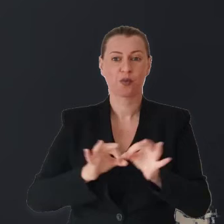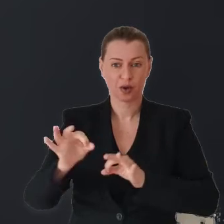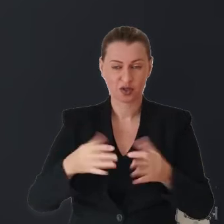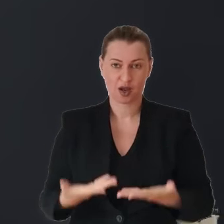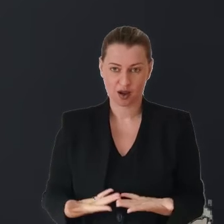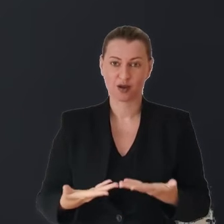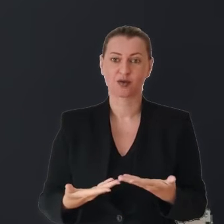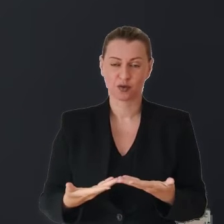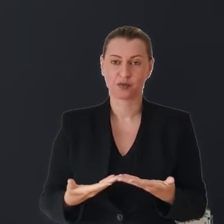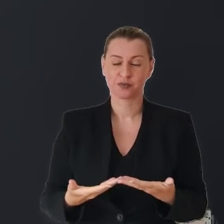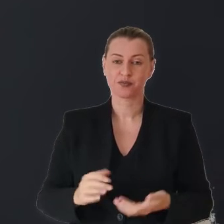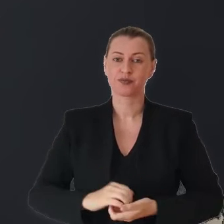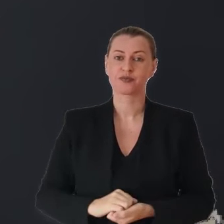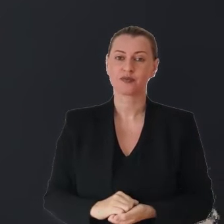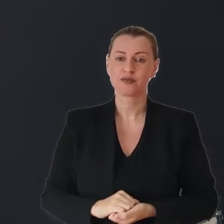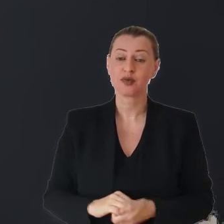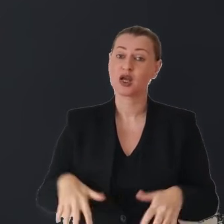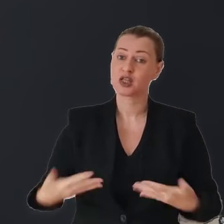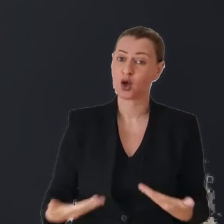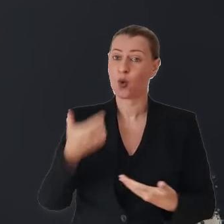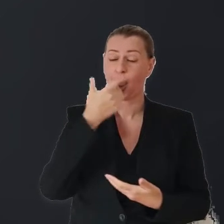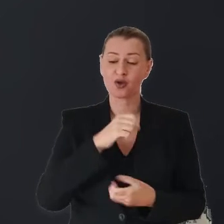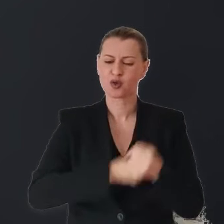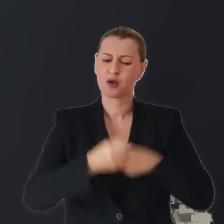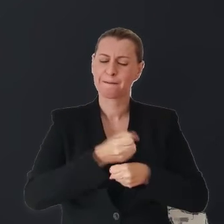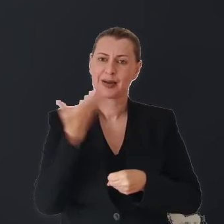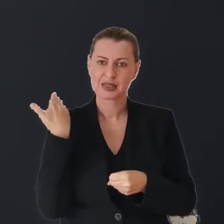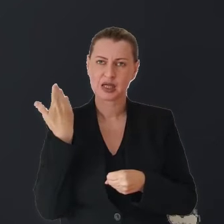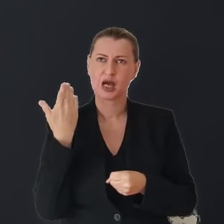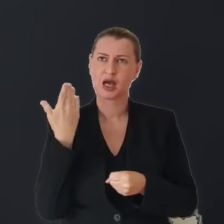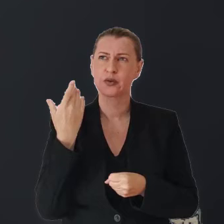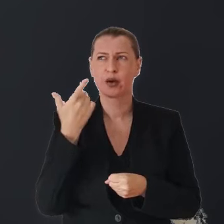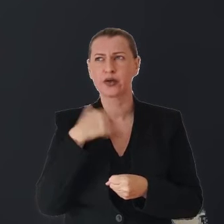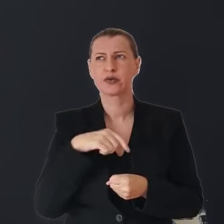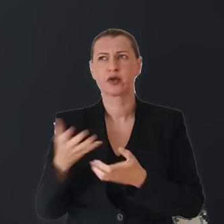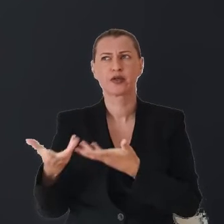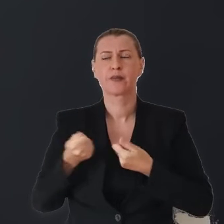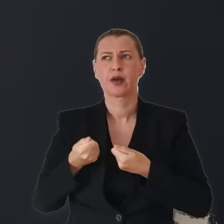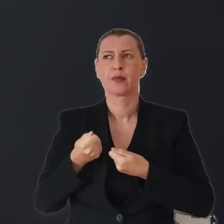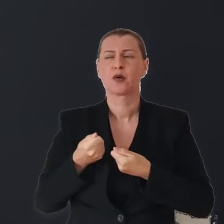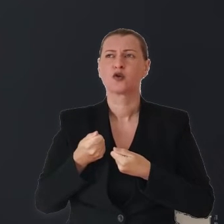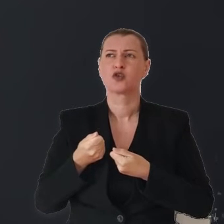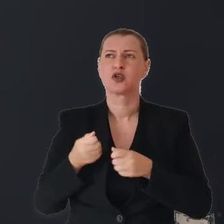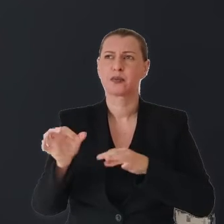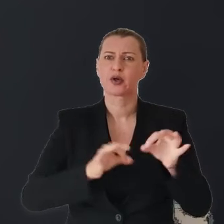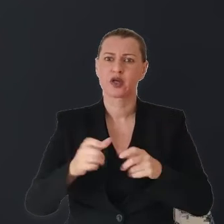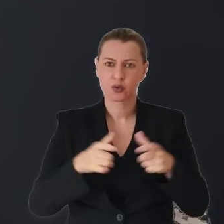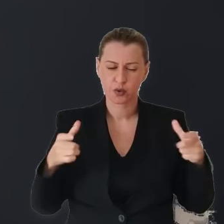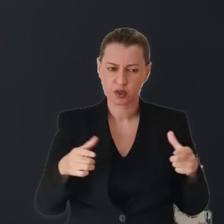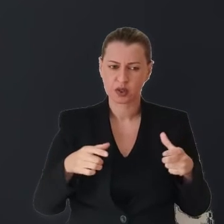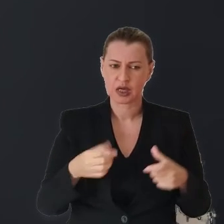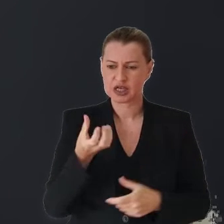né? Enfim, da descrição. Né? Então, acho que o ano passado, talvez a gente recebeu, assim, de projetos grandes,